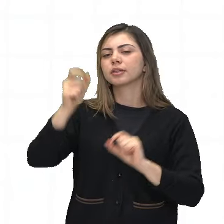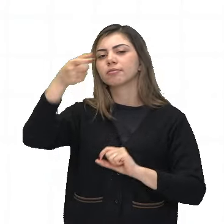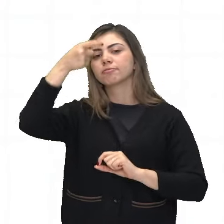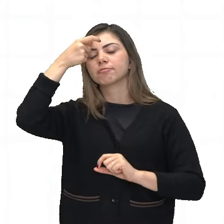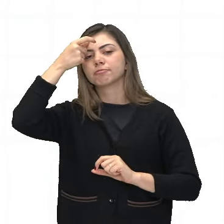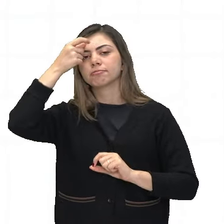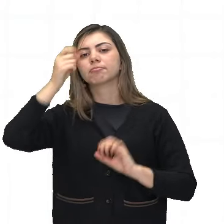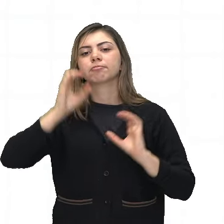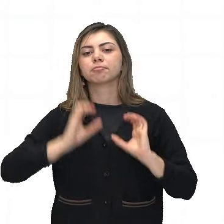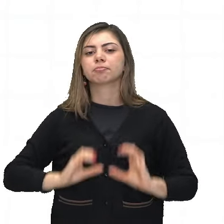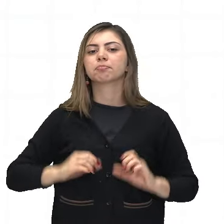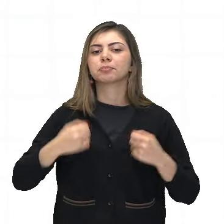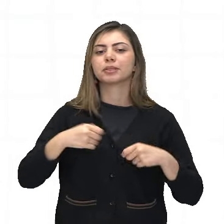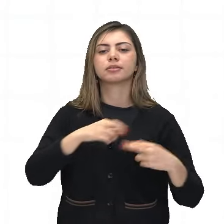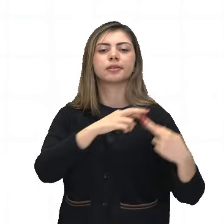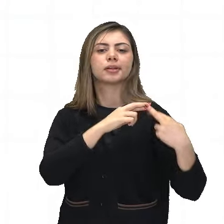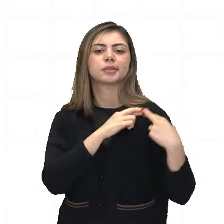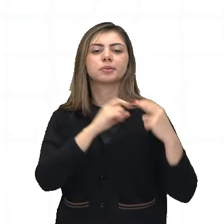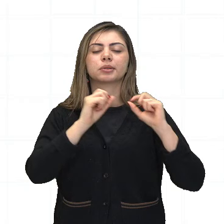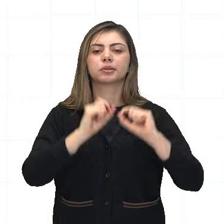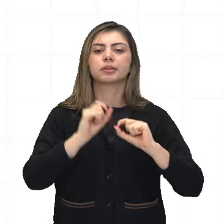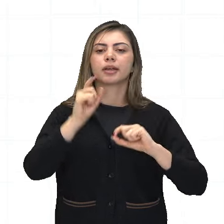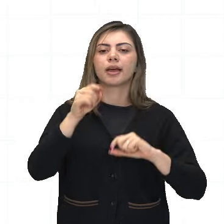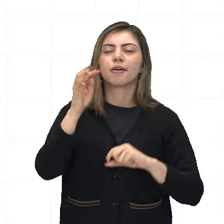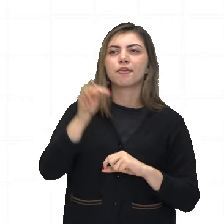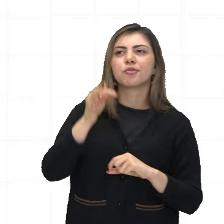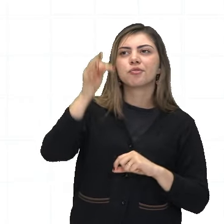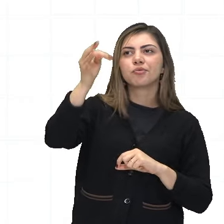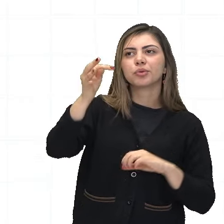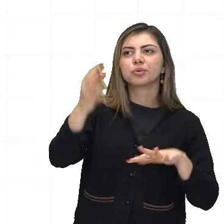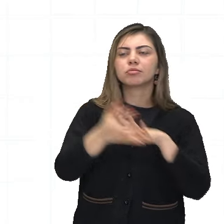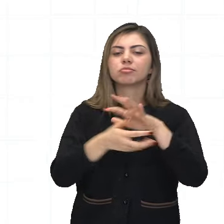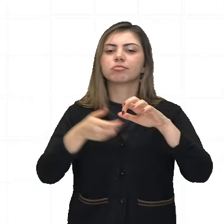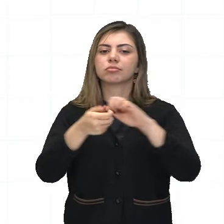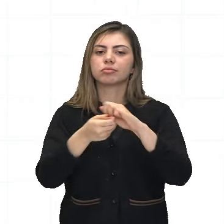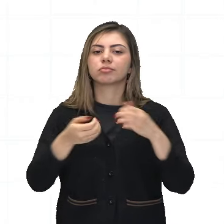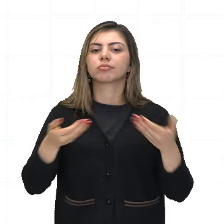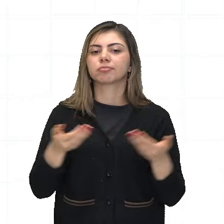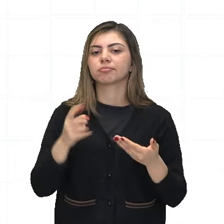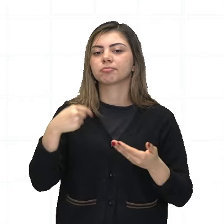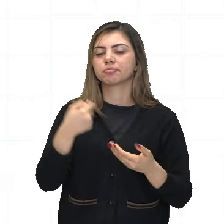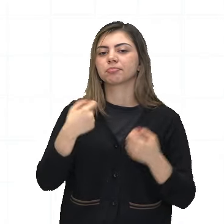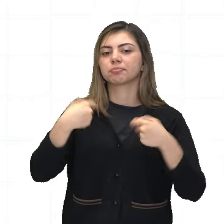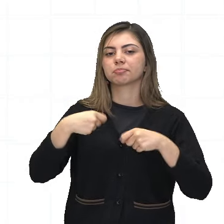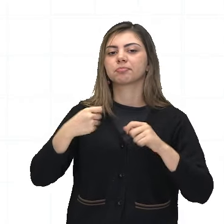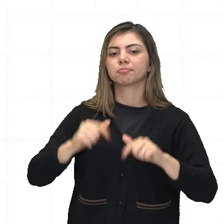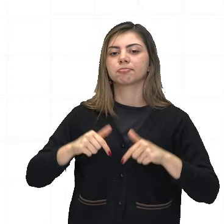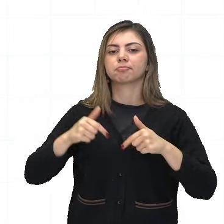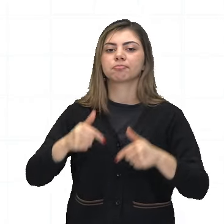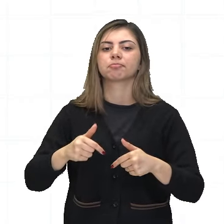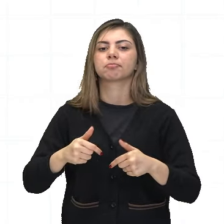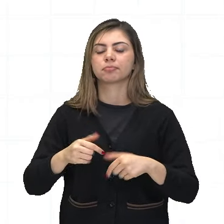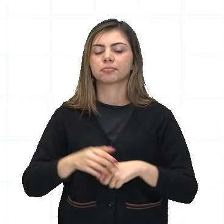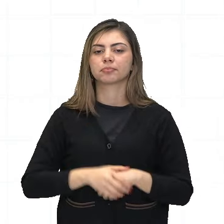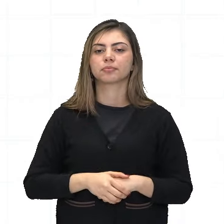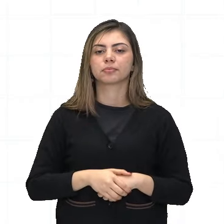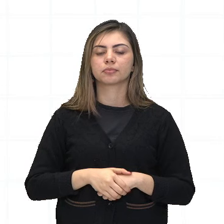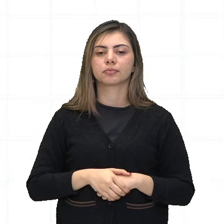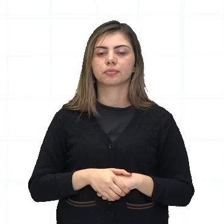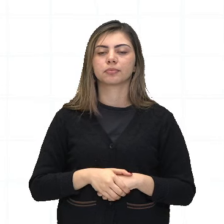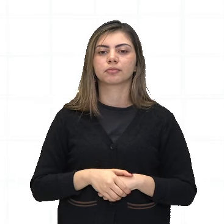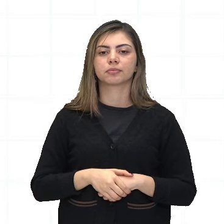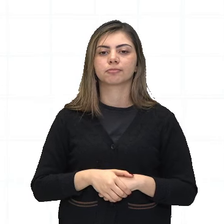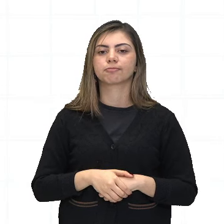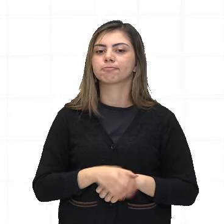assumir Nossa responsabilidade e contribuir para a construção de um futuro mais sustentável e resiliente para o nosso